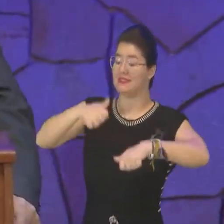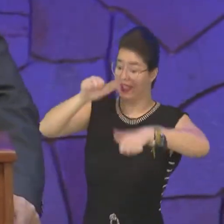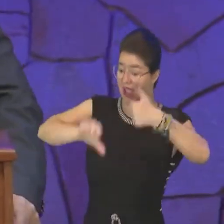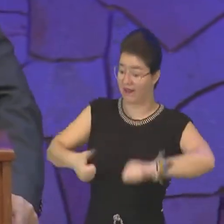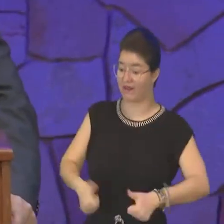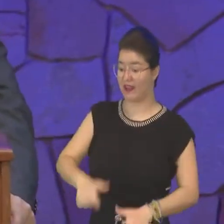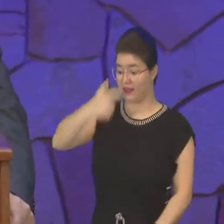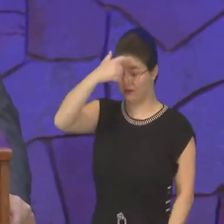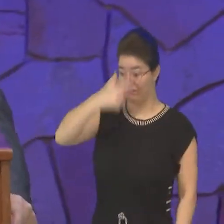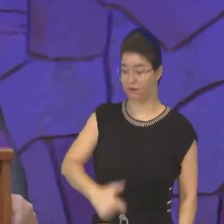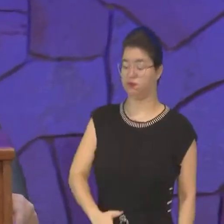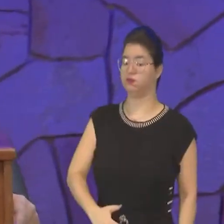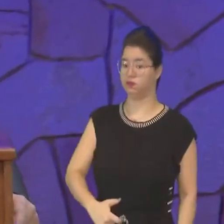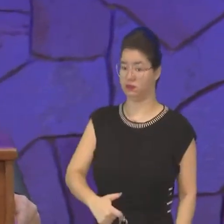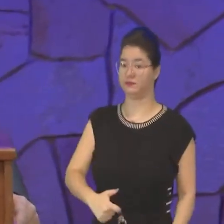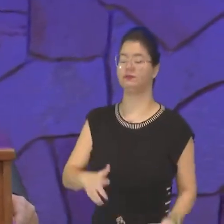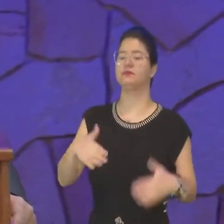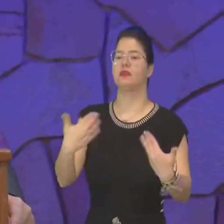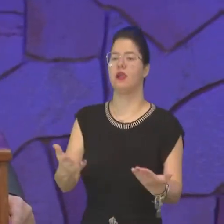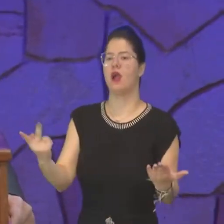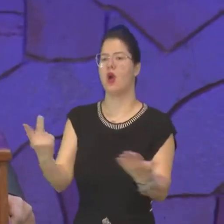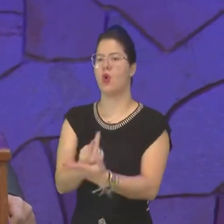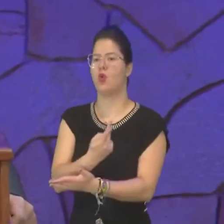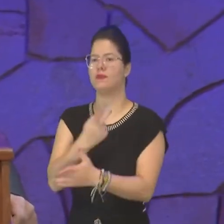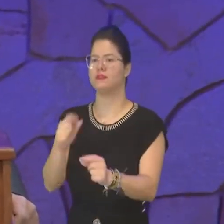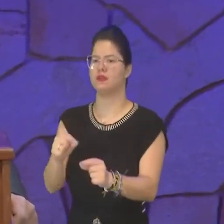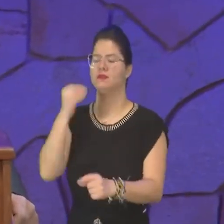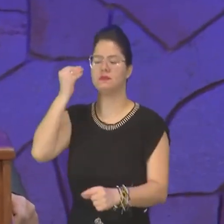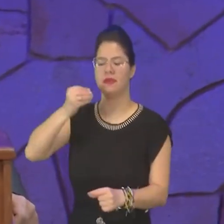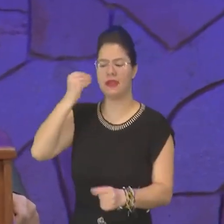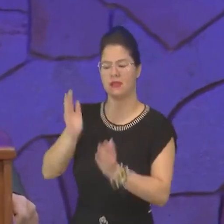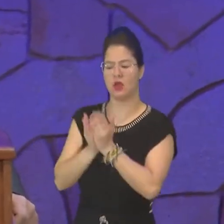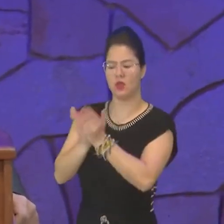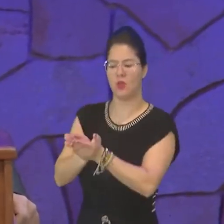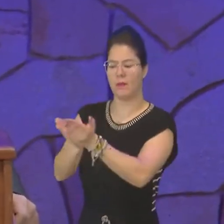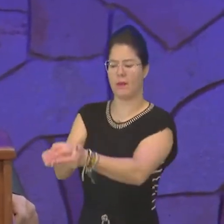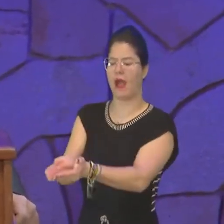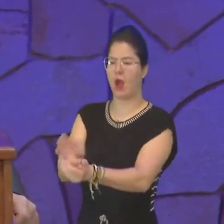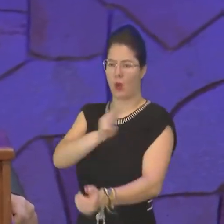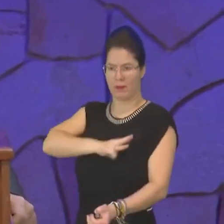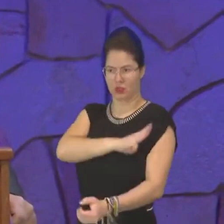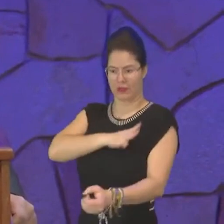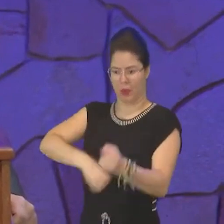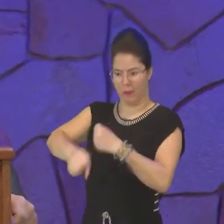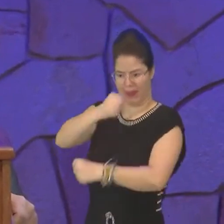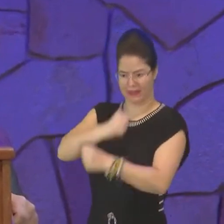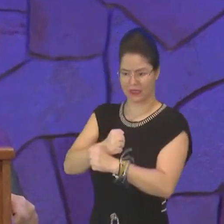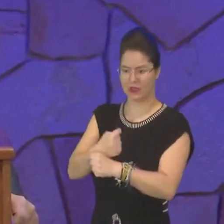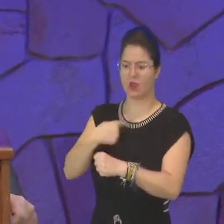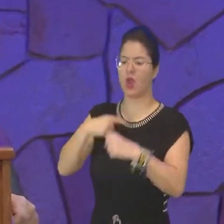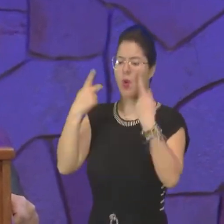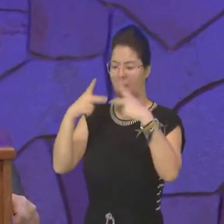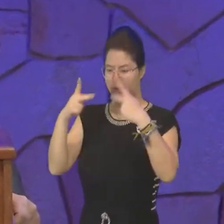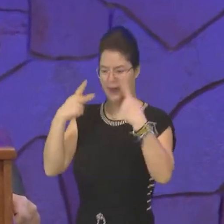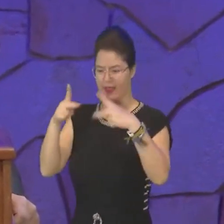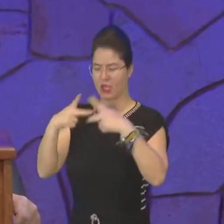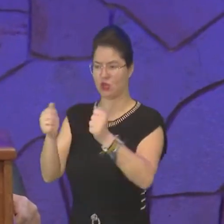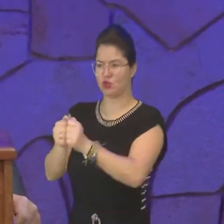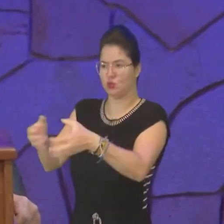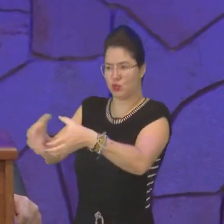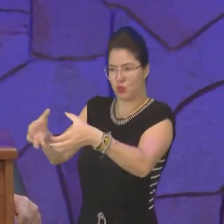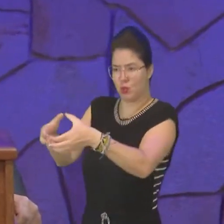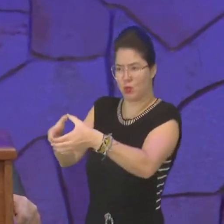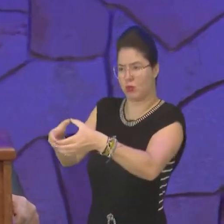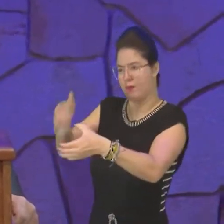barco missionário, se eu não me engano foi o ano passado. Eu fiz uma pregação numa comunidade